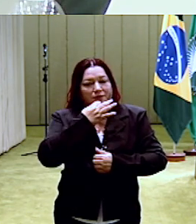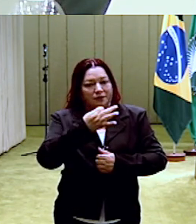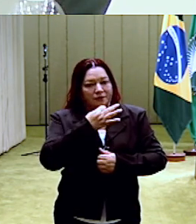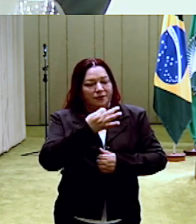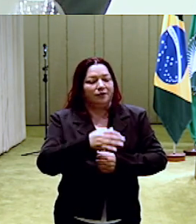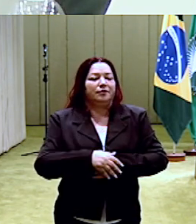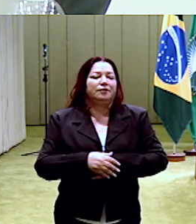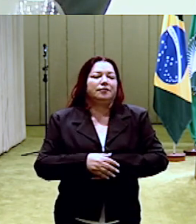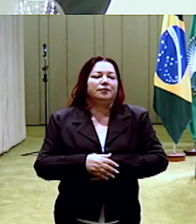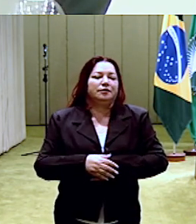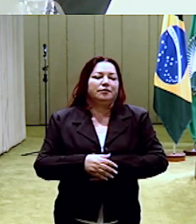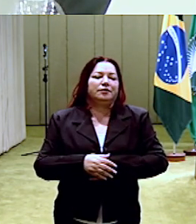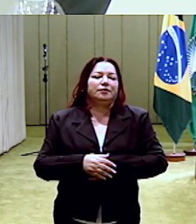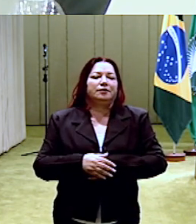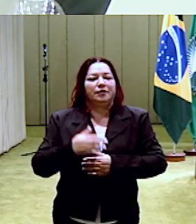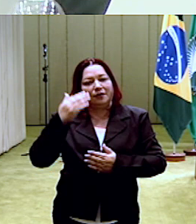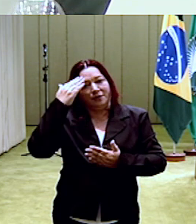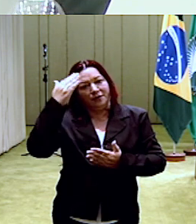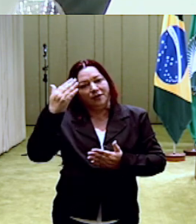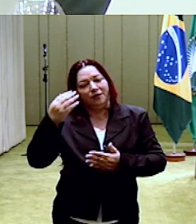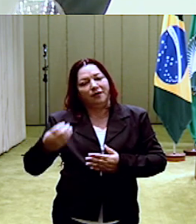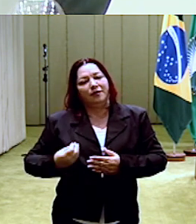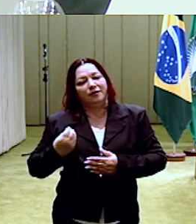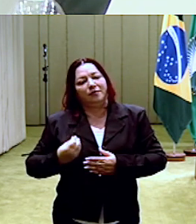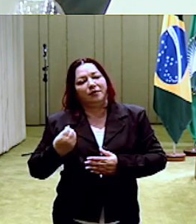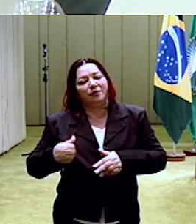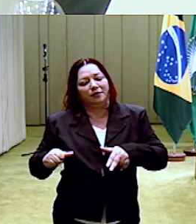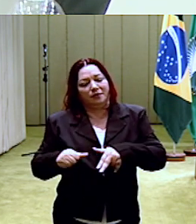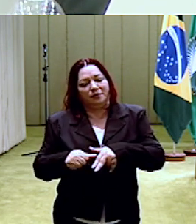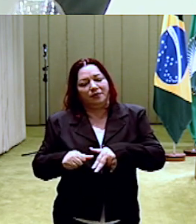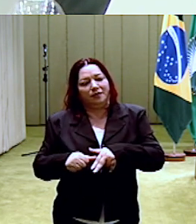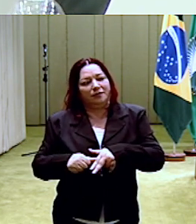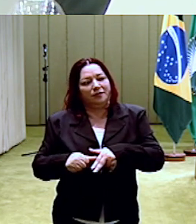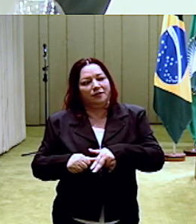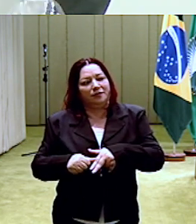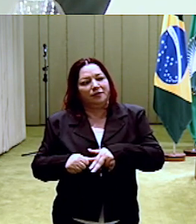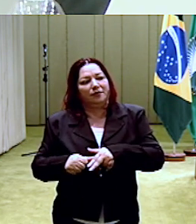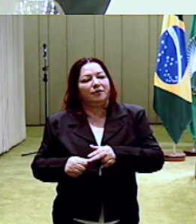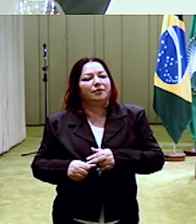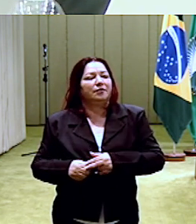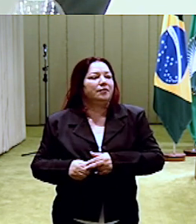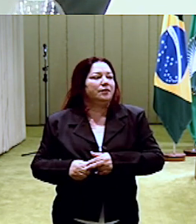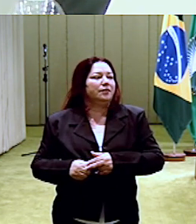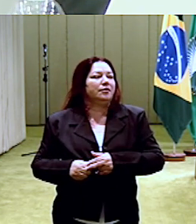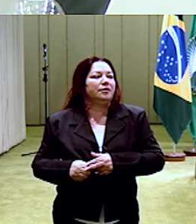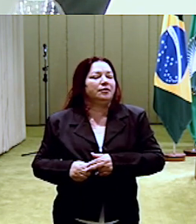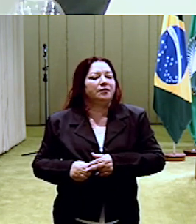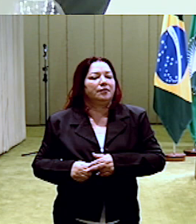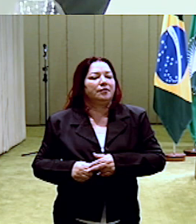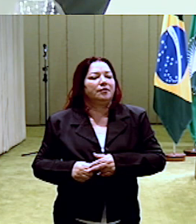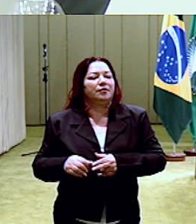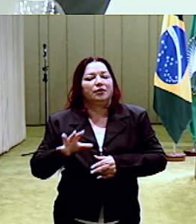de falar no início, eu queria agradecer a presença da embaixadora a Bena Bussiar. Em nome dela, eu